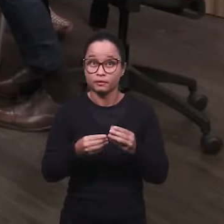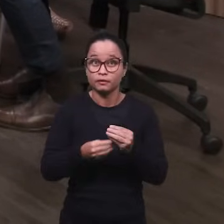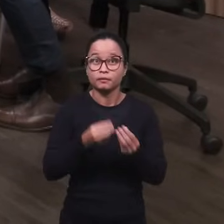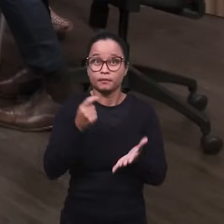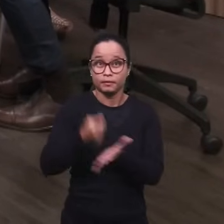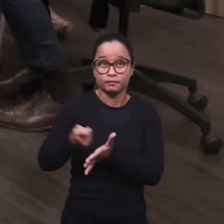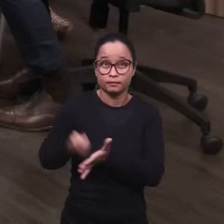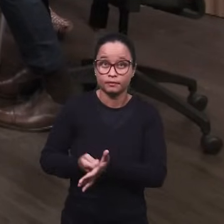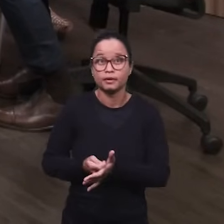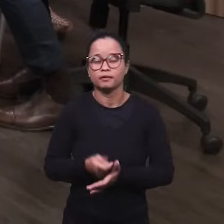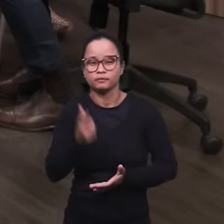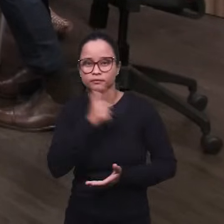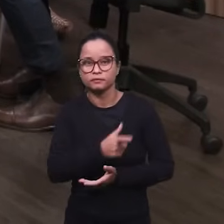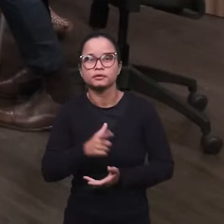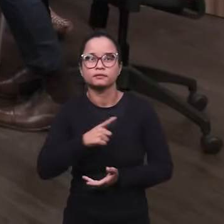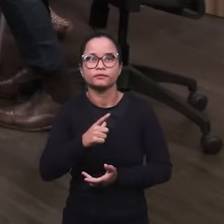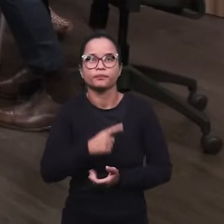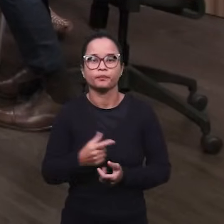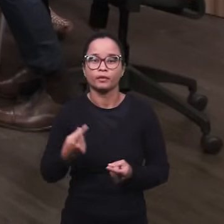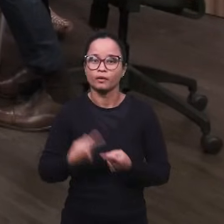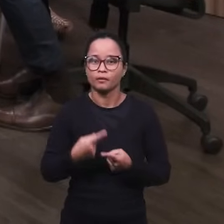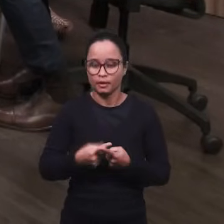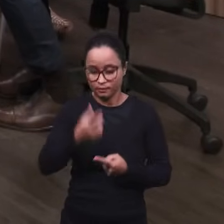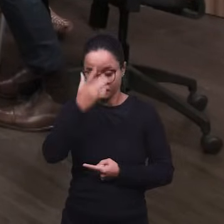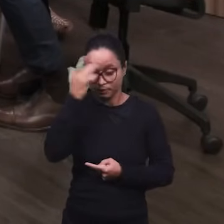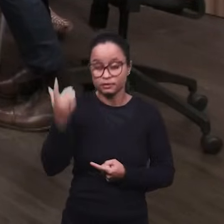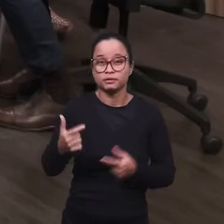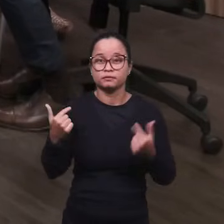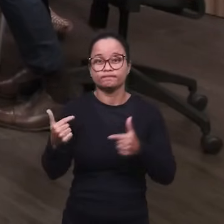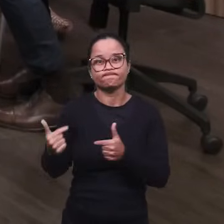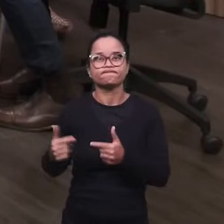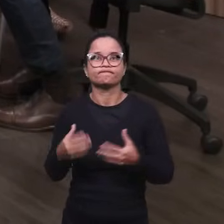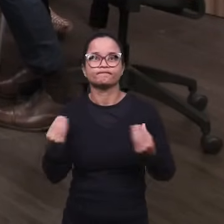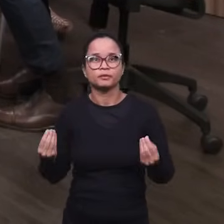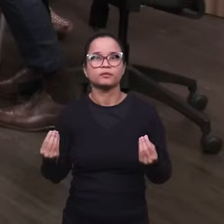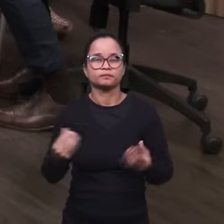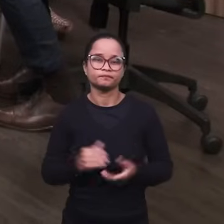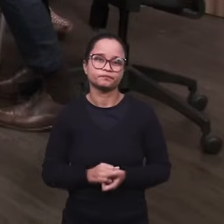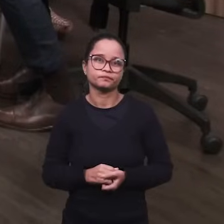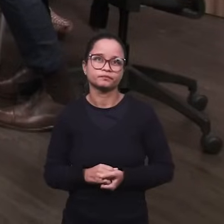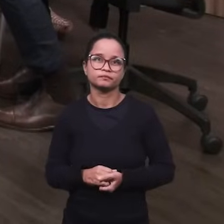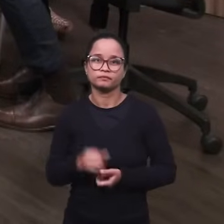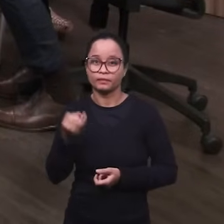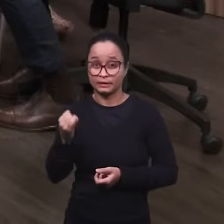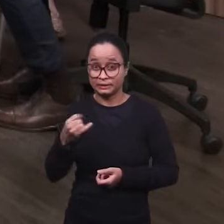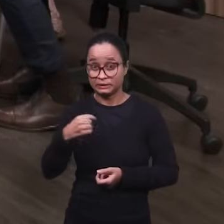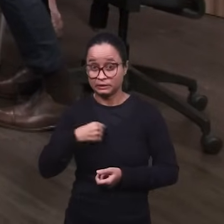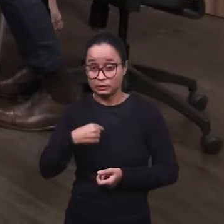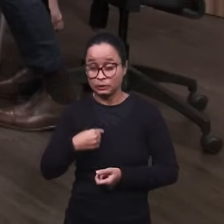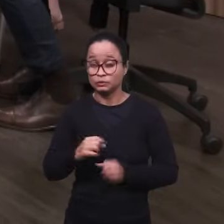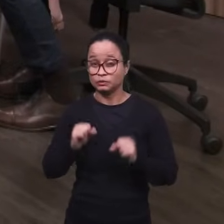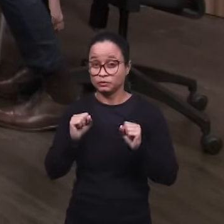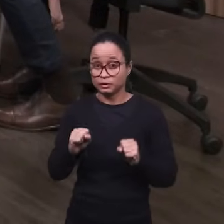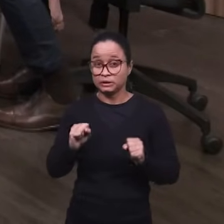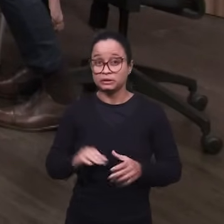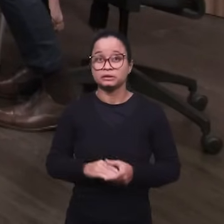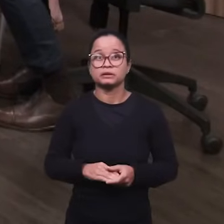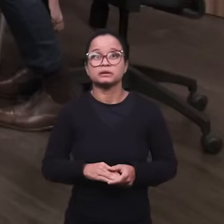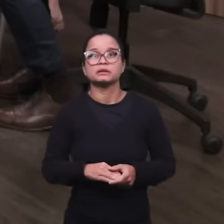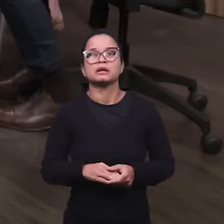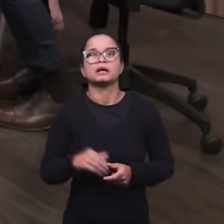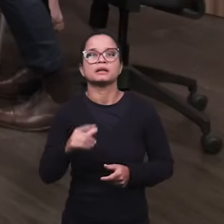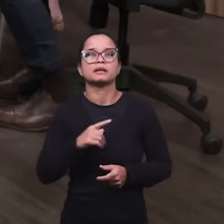contribuir até para manter, sabe, isso. Porque tem um monte de gente que não trabalha e não contribui. Aí que está o problema. Se eu posso extrair